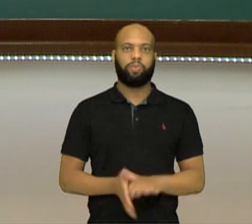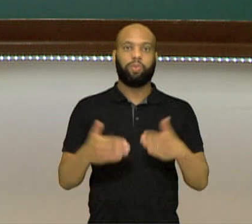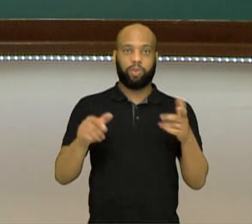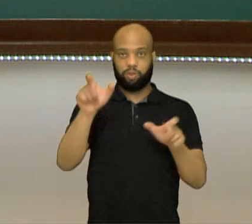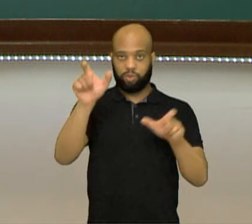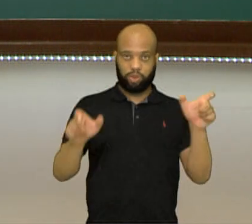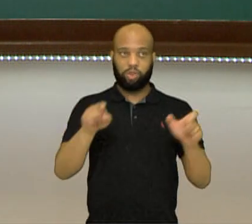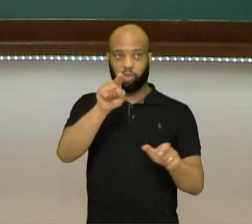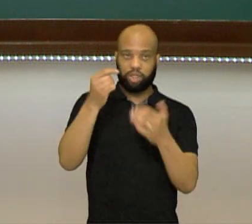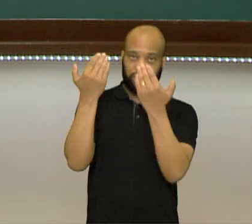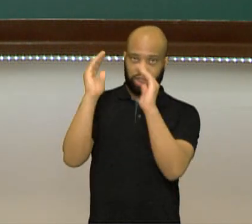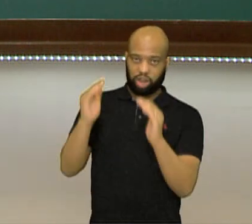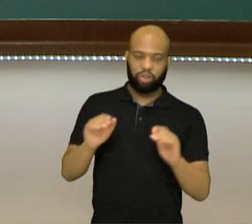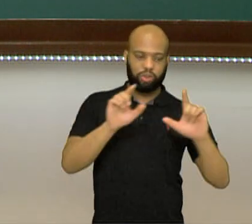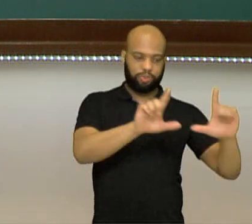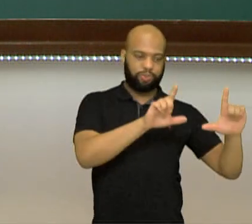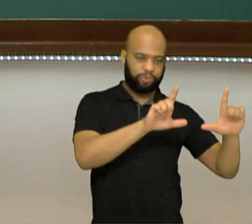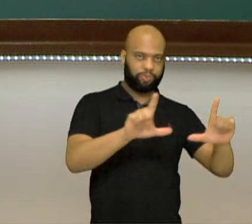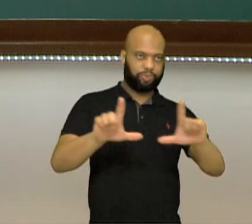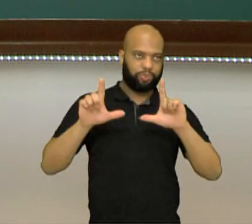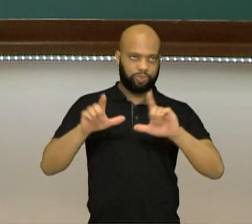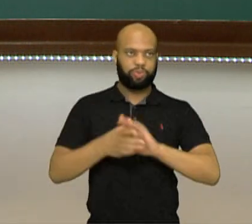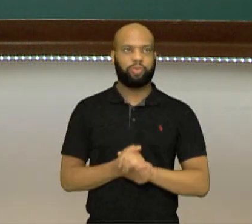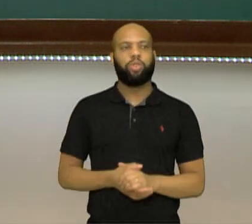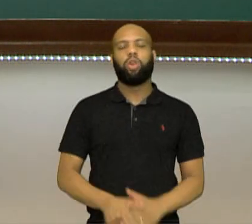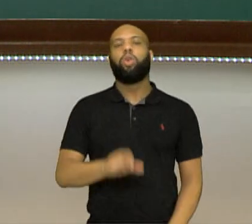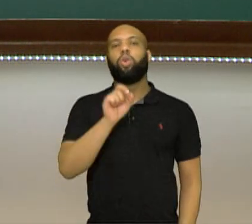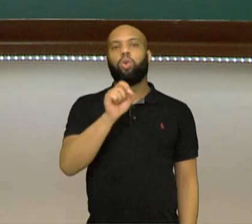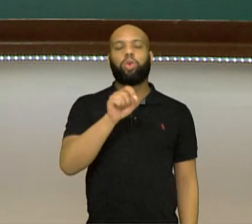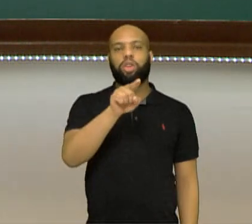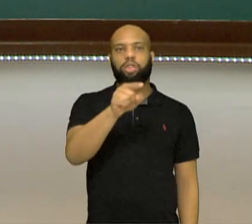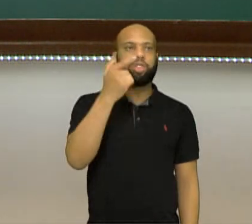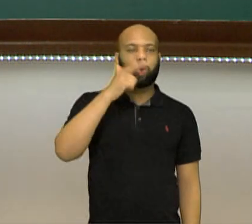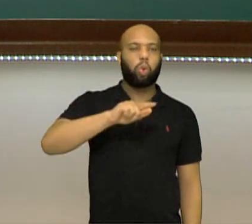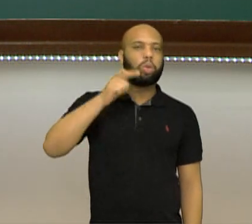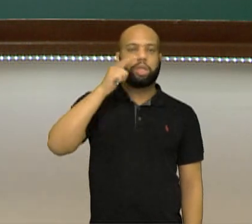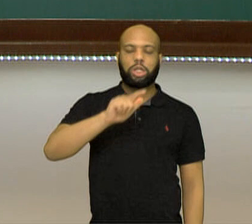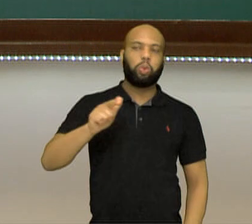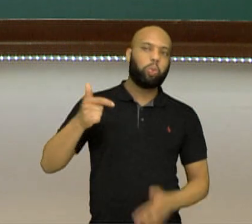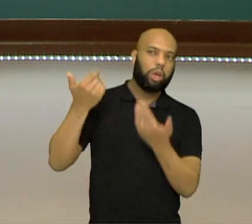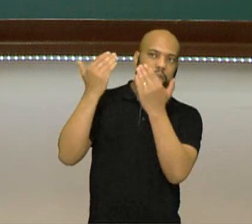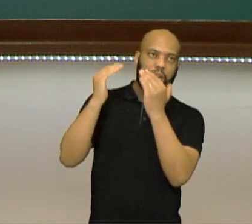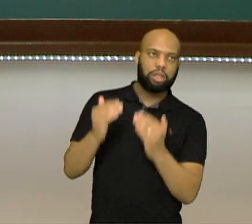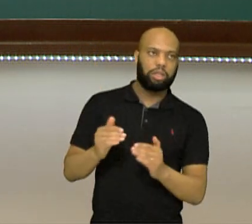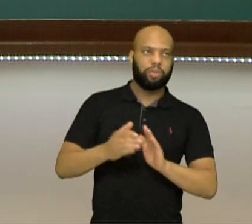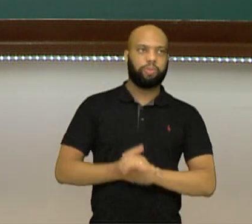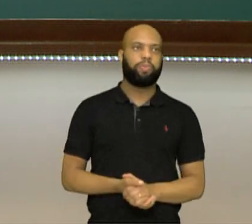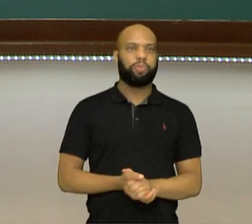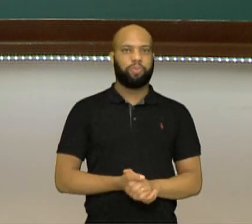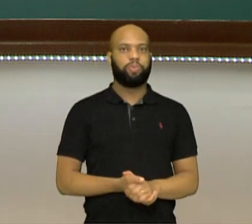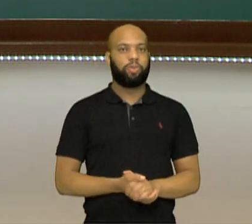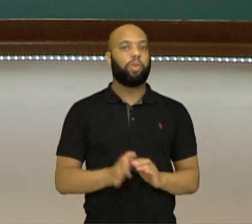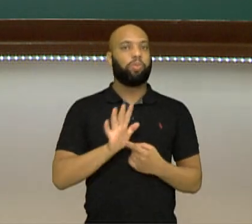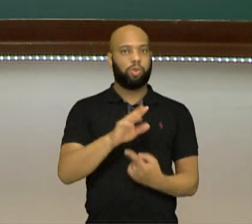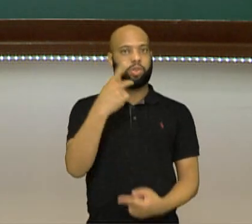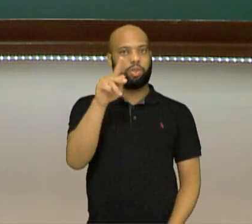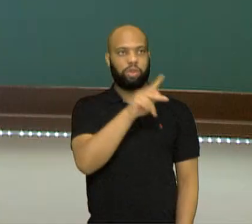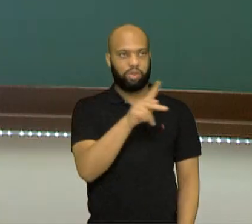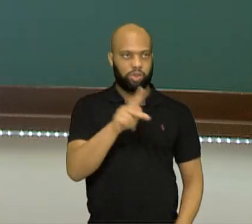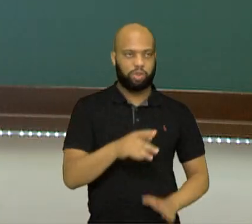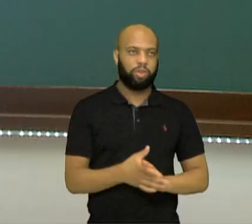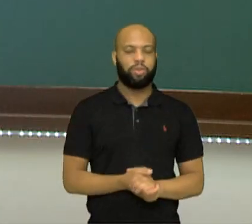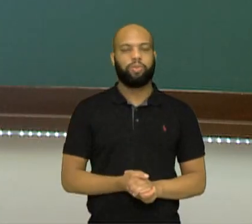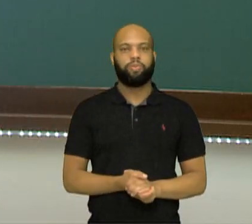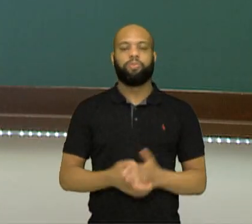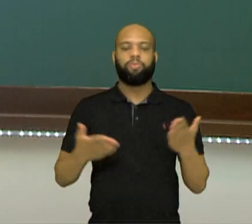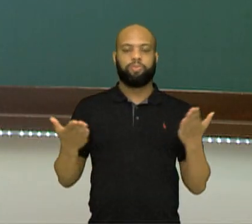E aí, pessoal, analisaram as duas obras? E o que você colheu dessas análises? Apresente ao seu professor.